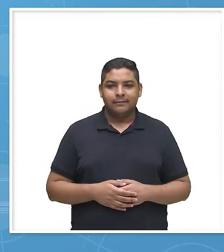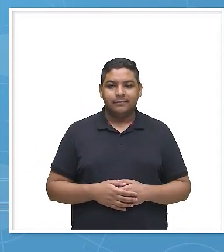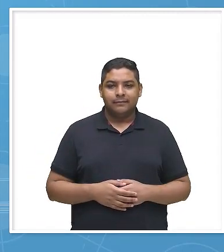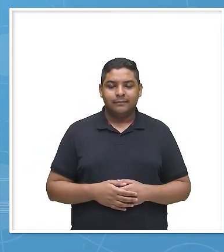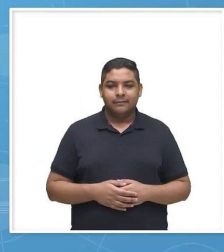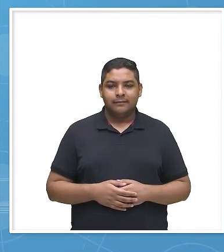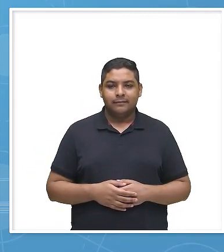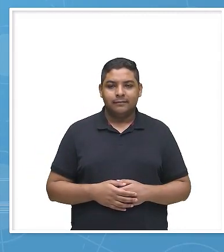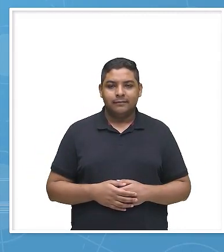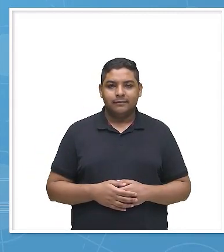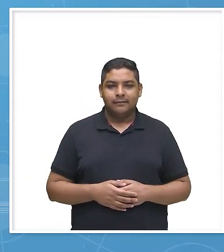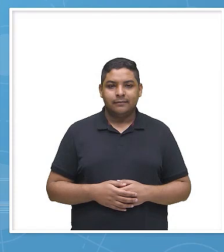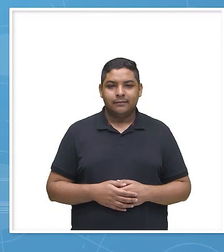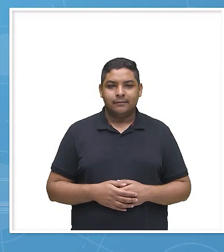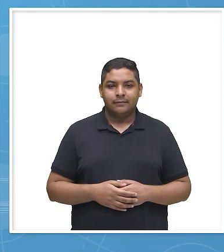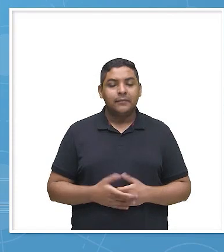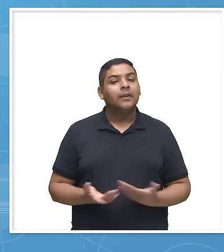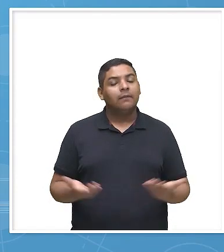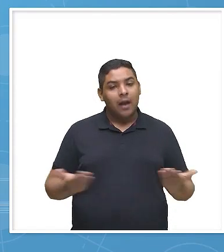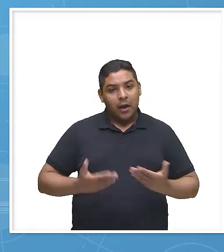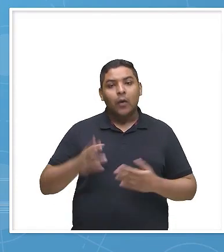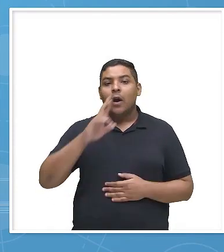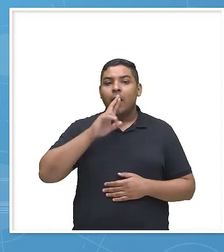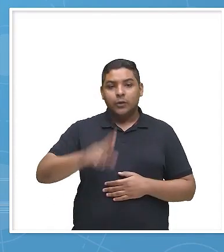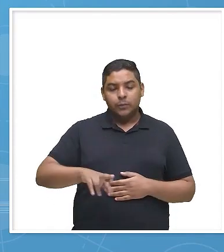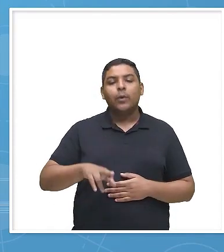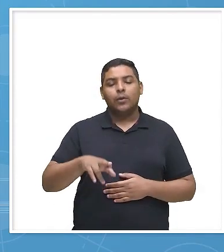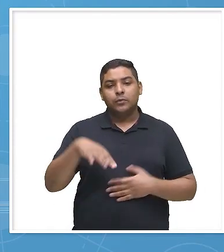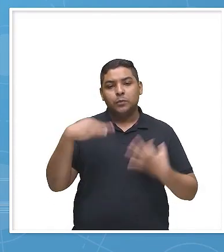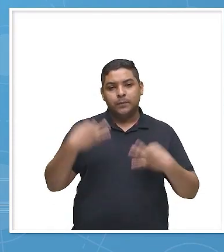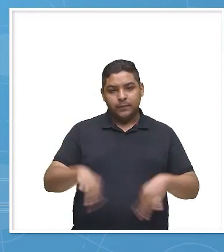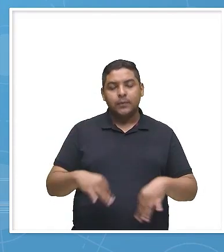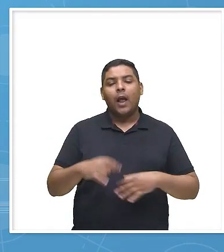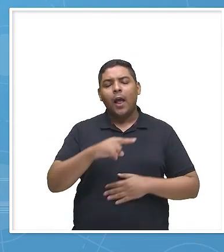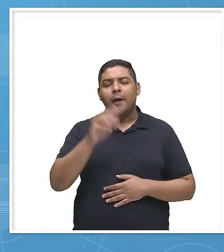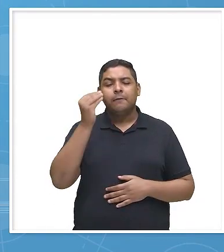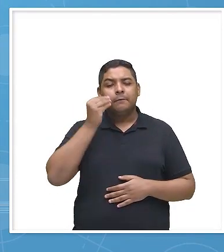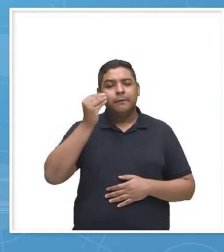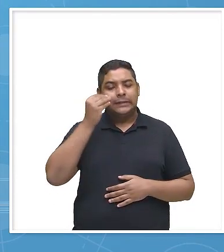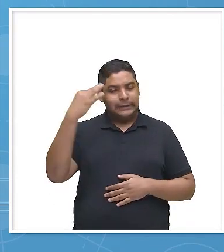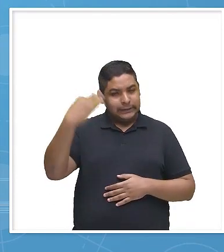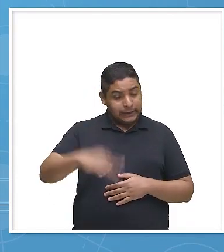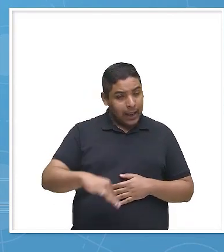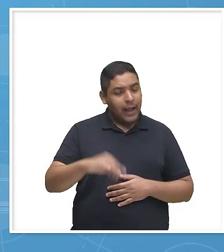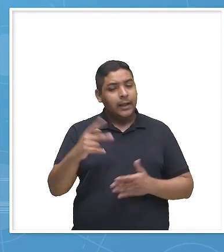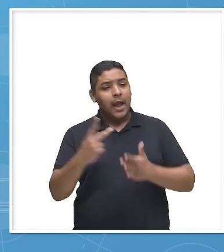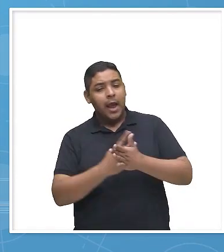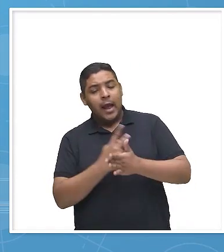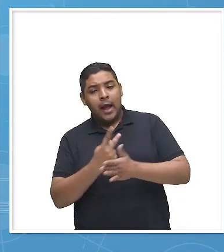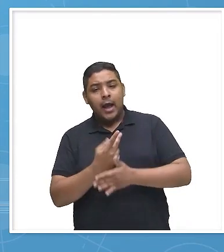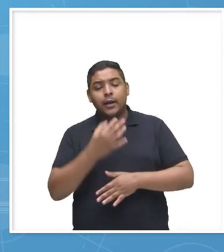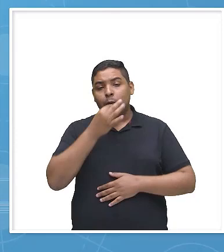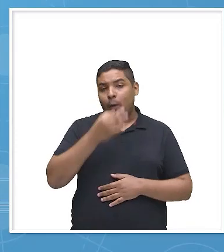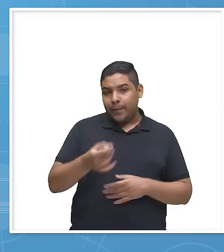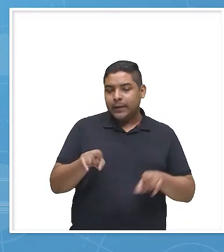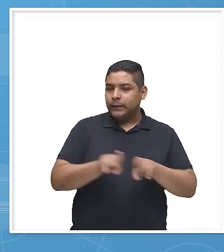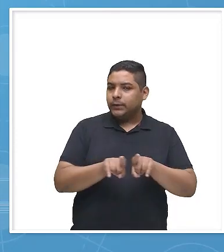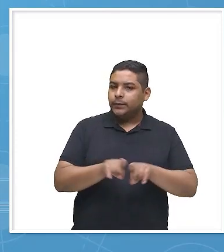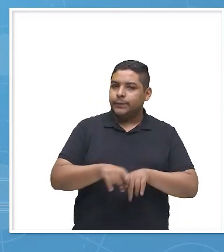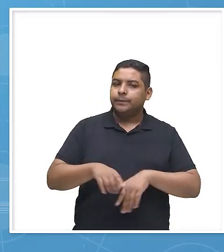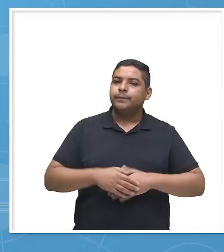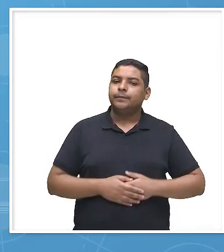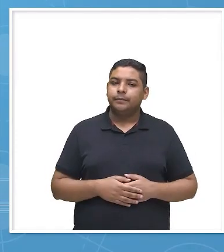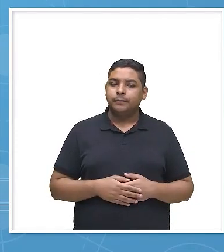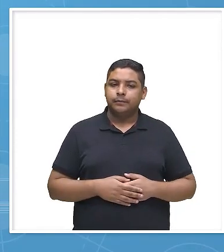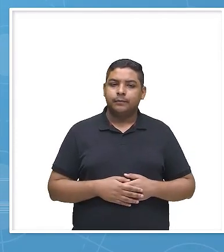E é isso, gente. Vamos lá para a resposta agora do gabarito, ver se vocês conseguiram acertar. E ver o comentário também da questão, ok, gente? Na tela, gabarito para a